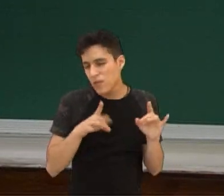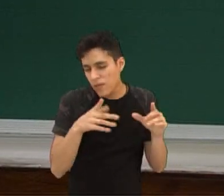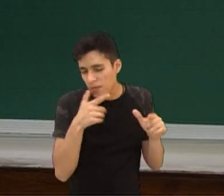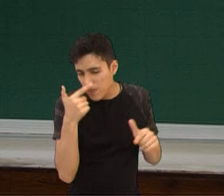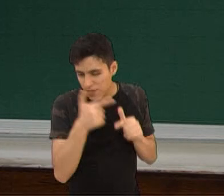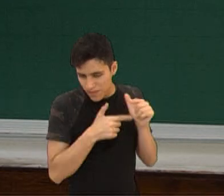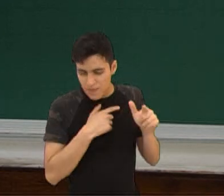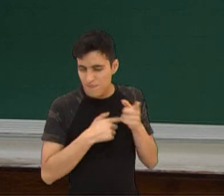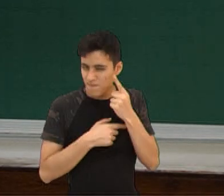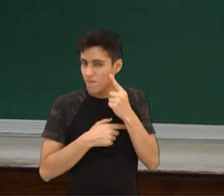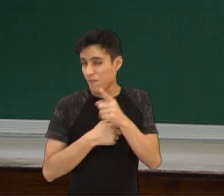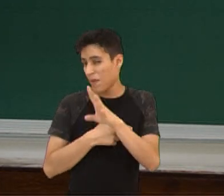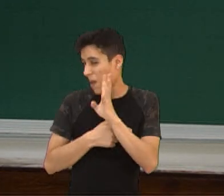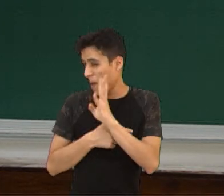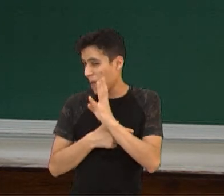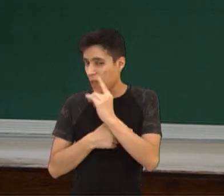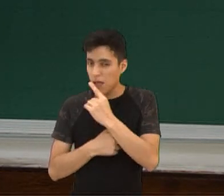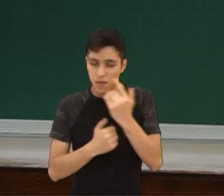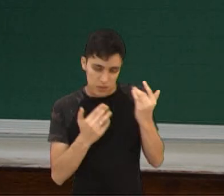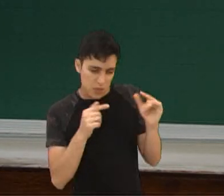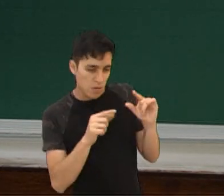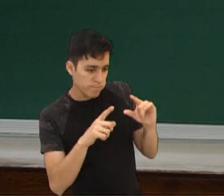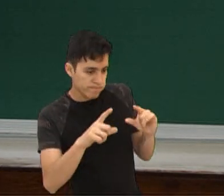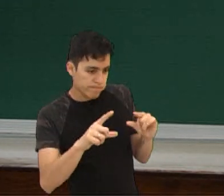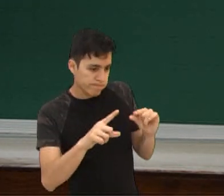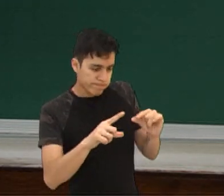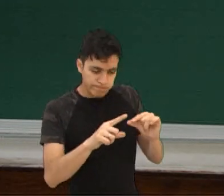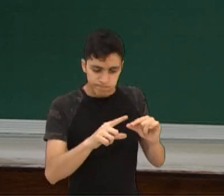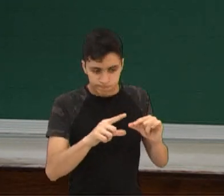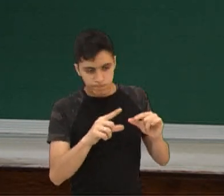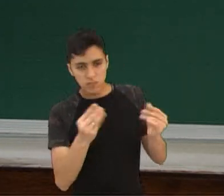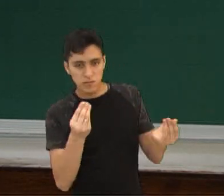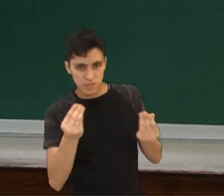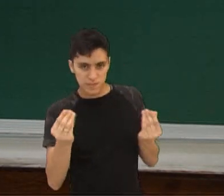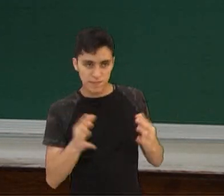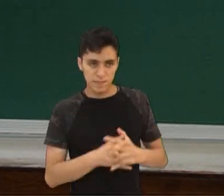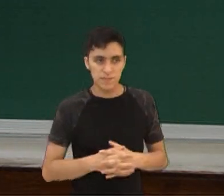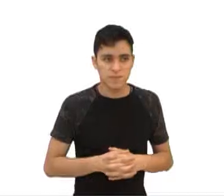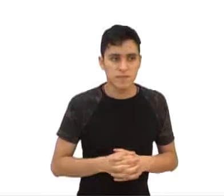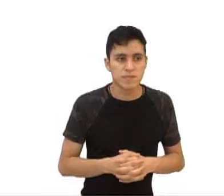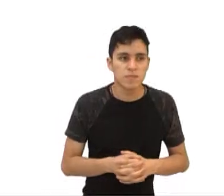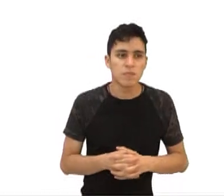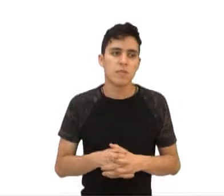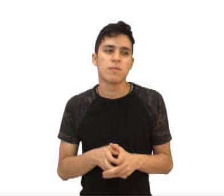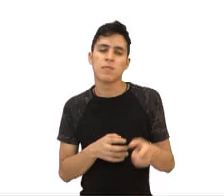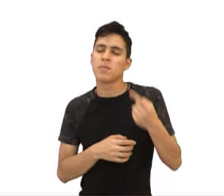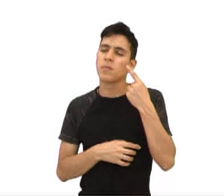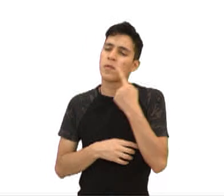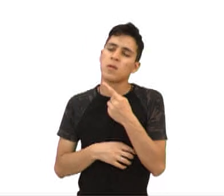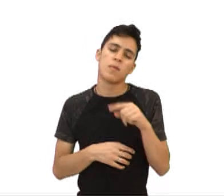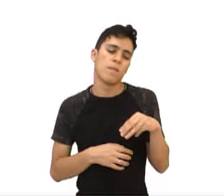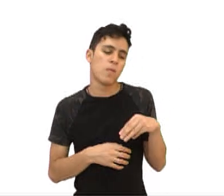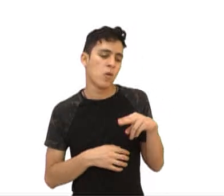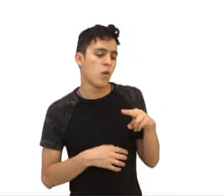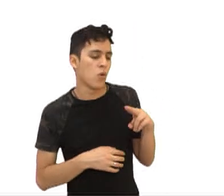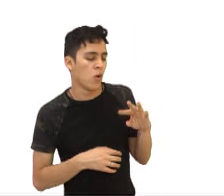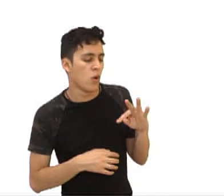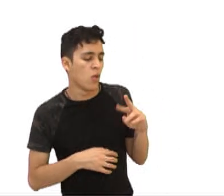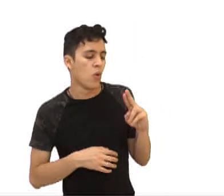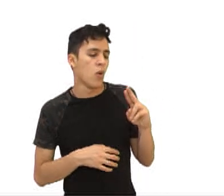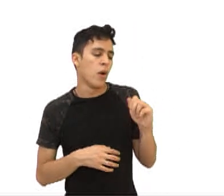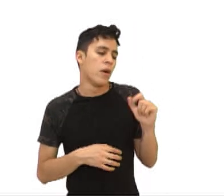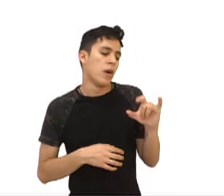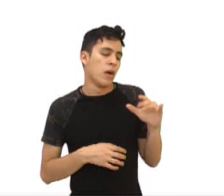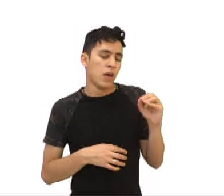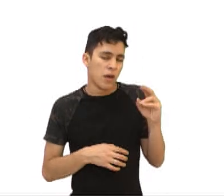que legal de comparar a diferença, né? O que mais que a gente pode encontrar aqui? Mutualismo. Lembre que boa parte dos cupins